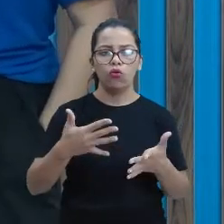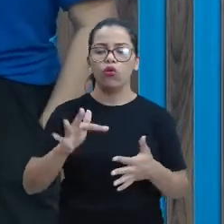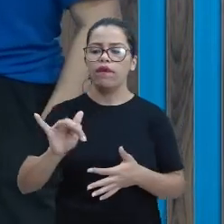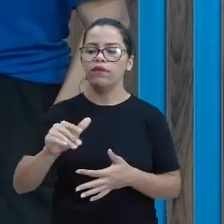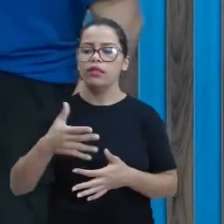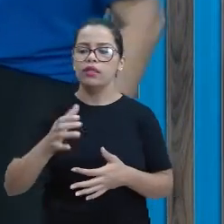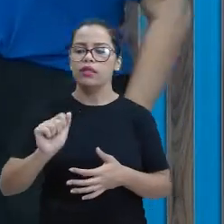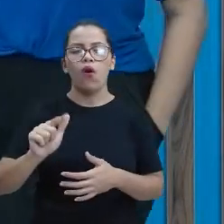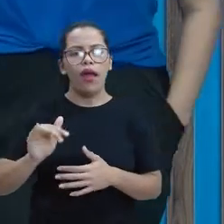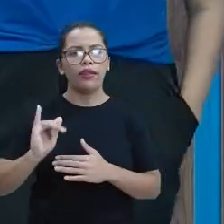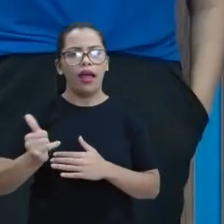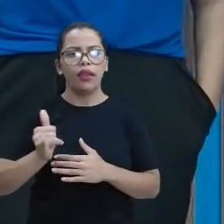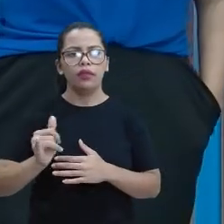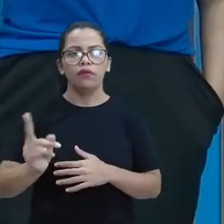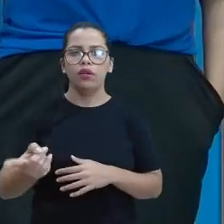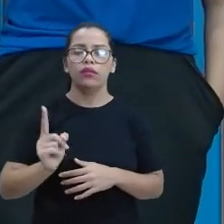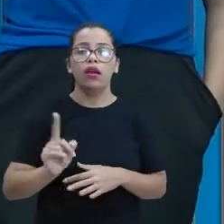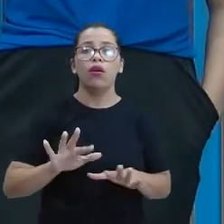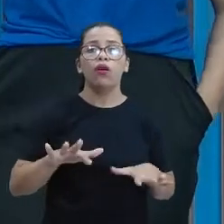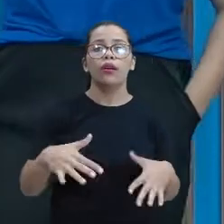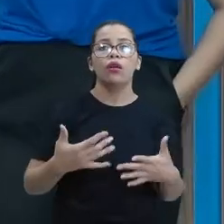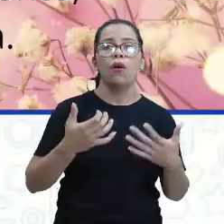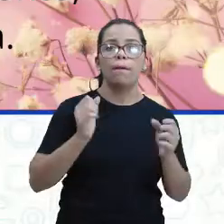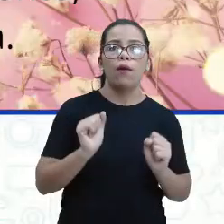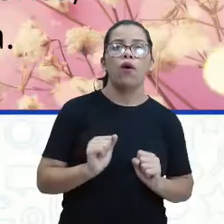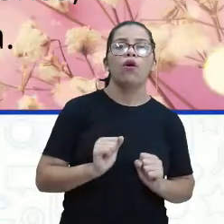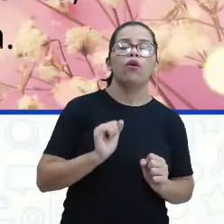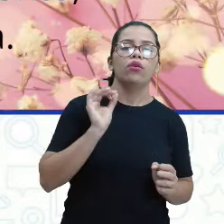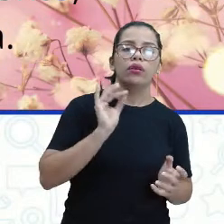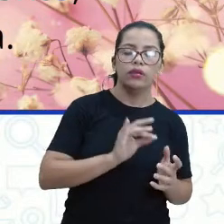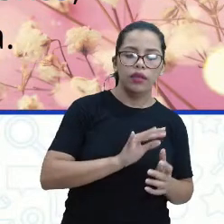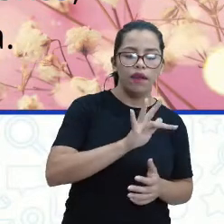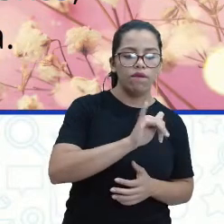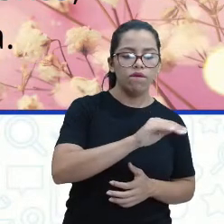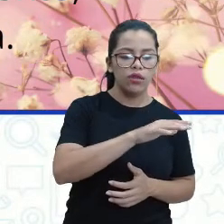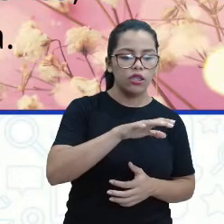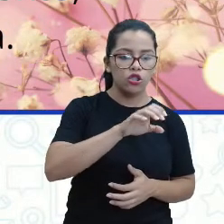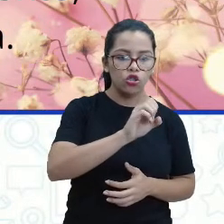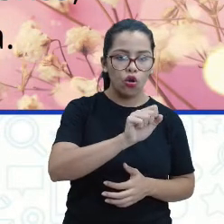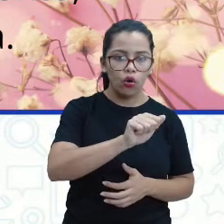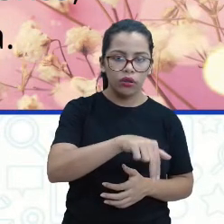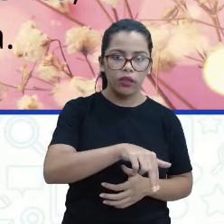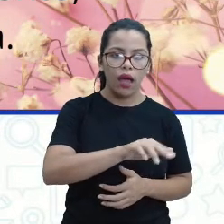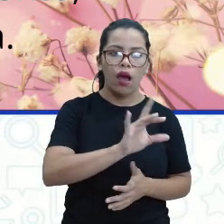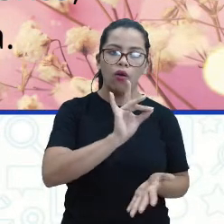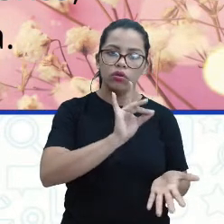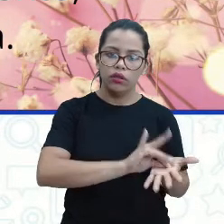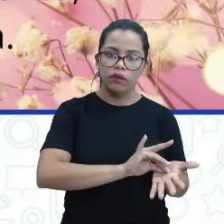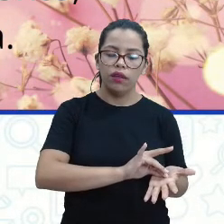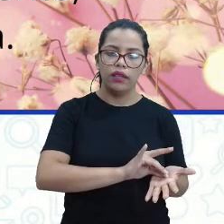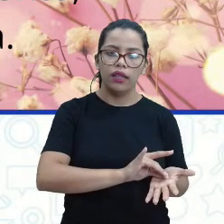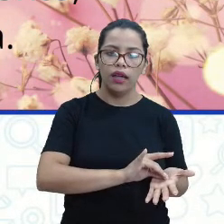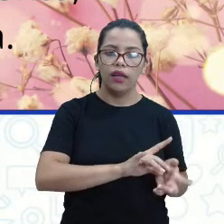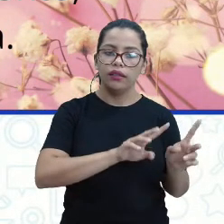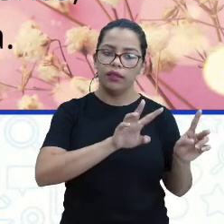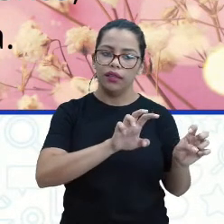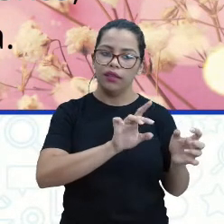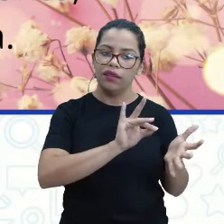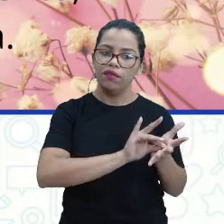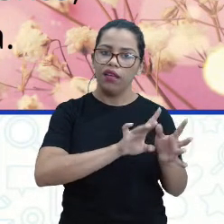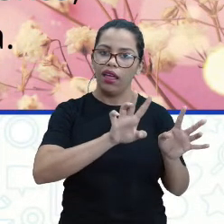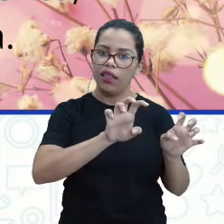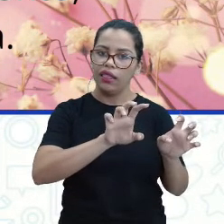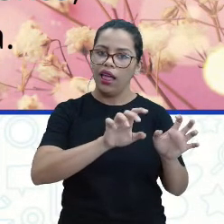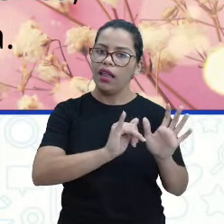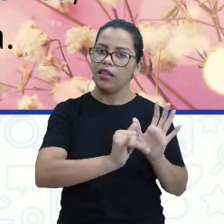A narrativa pode ser ficcional ou não ficcional. A narrativa não ficcional ou real, entre aspas, conta os